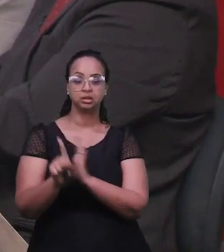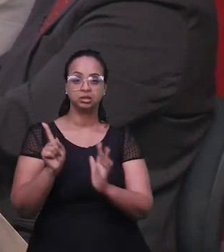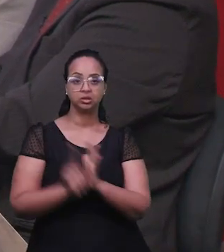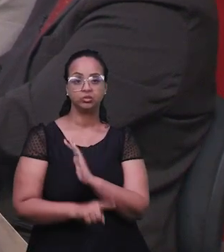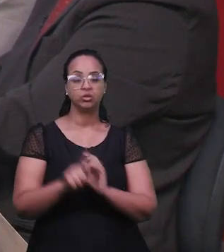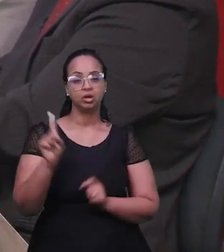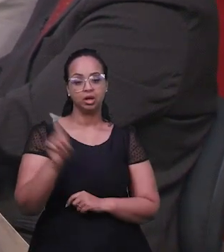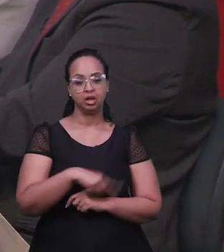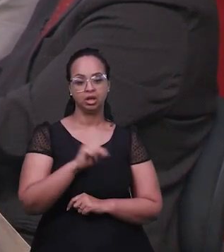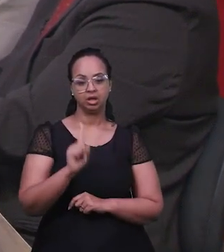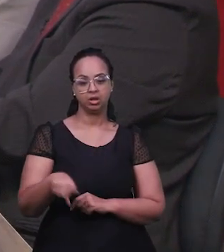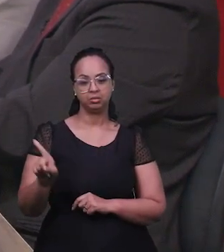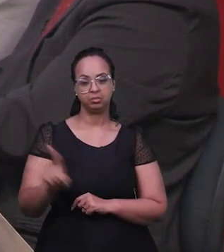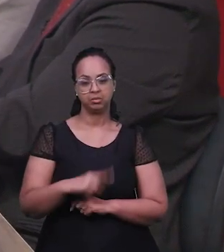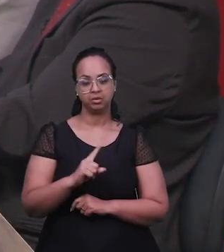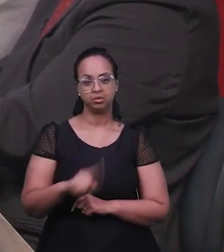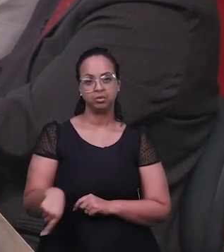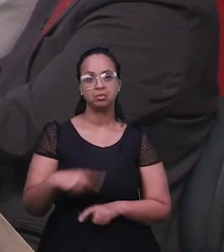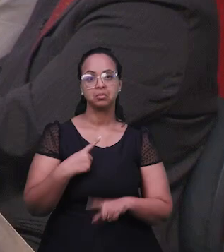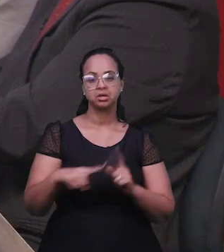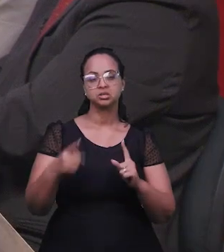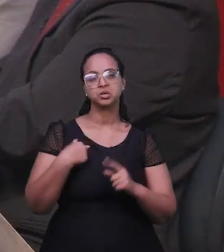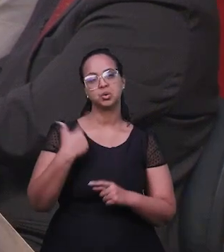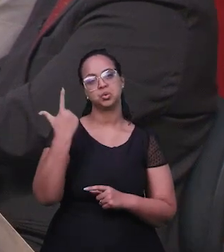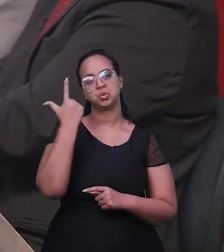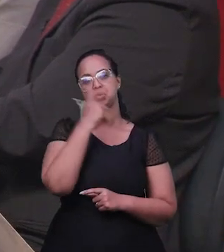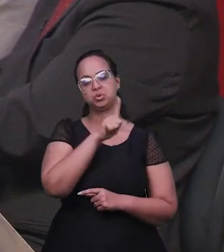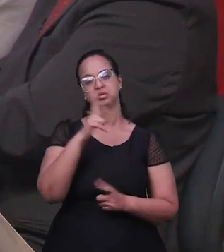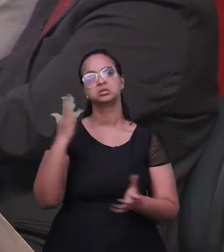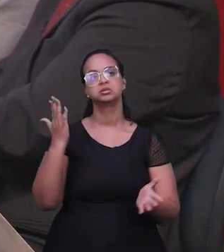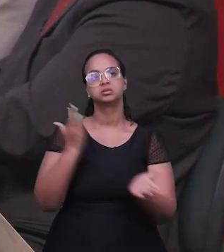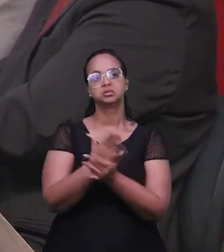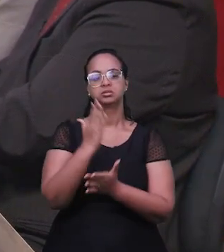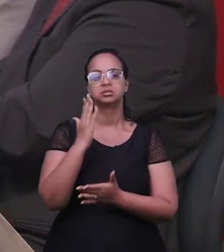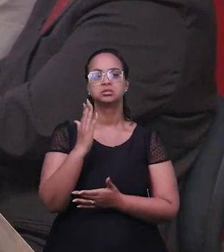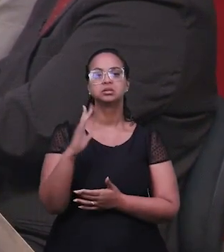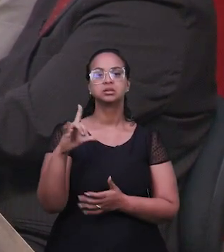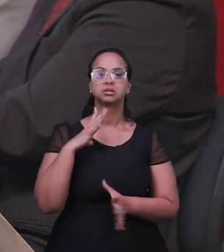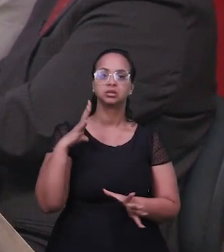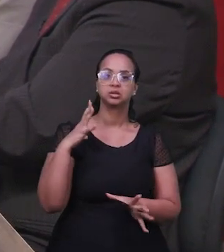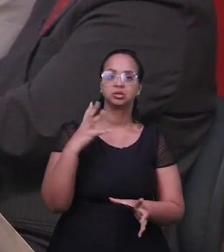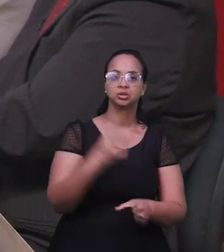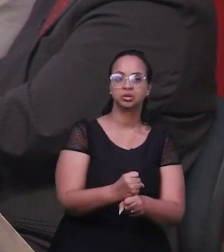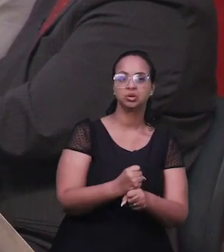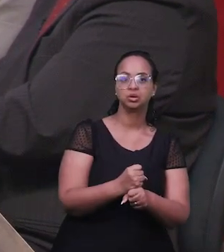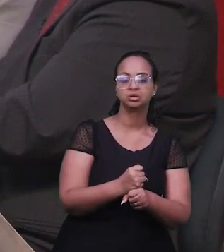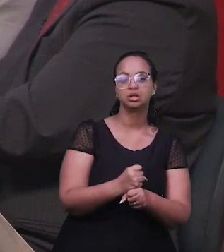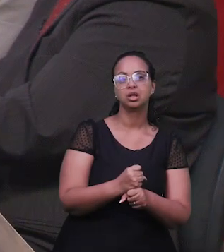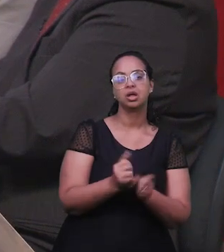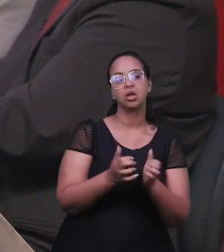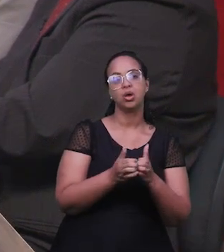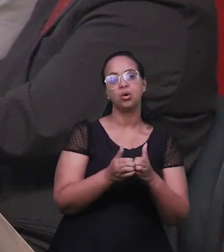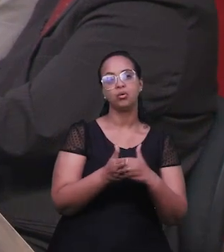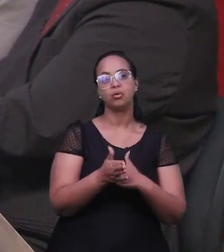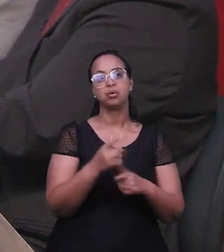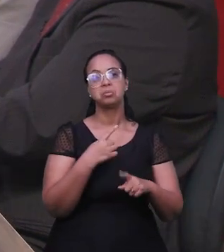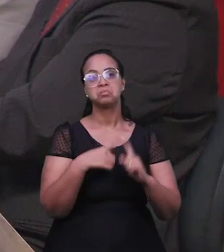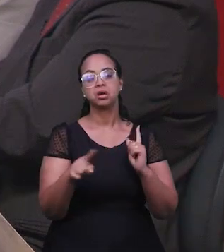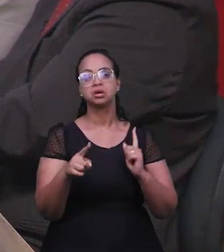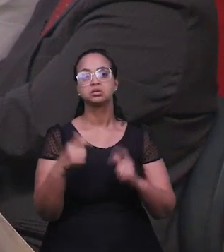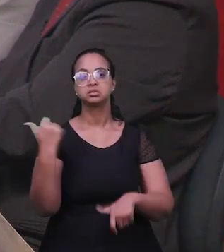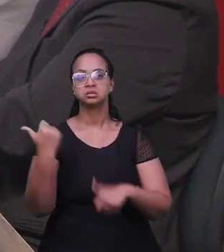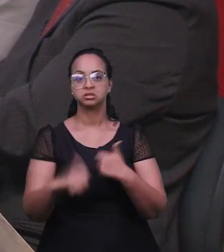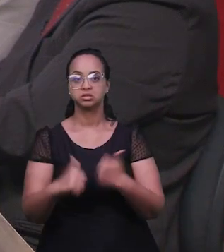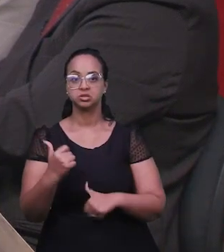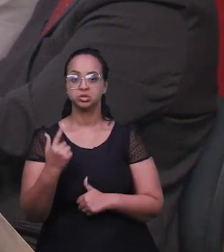que foram anuladas. E eu consegui entrar, porque veio a nota de corte, eu fiquei fora, mas a